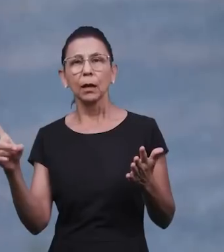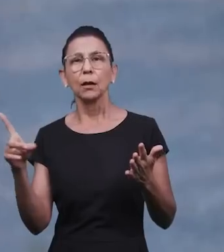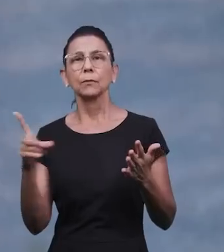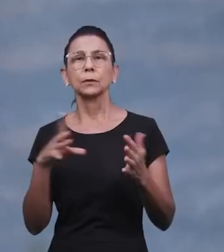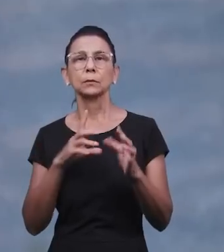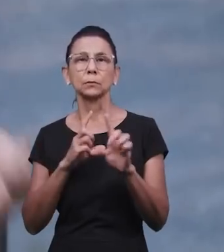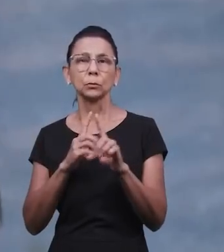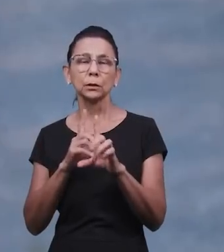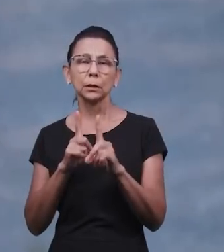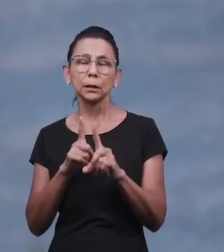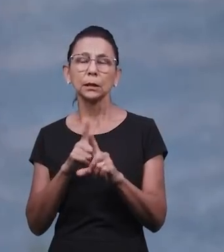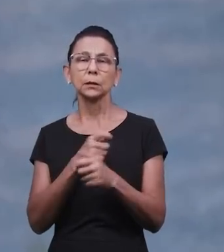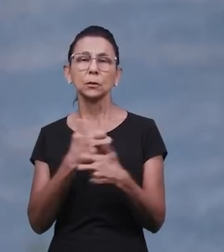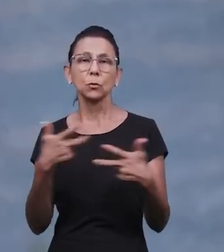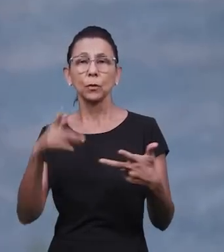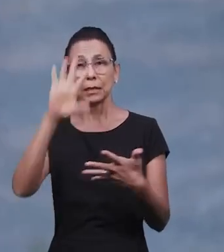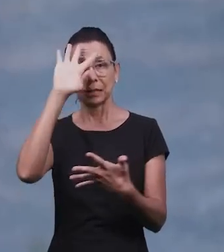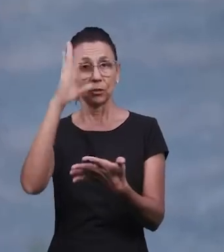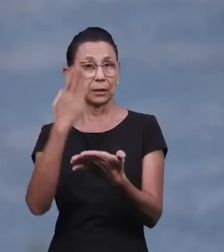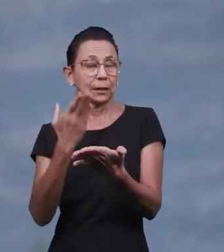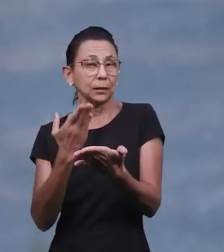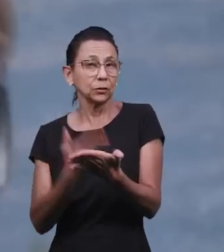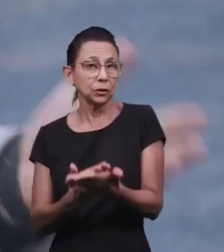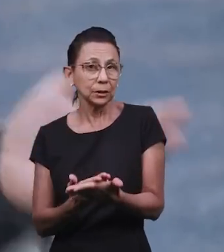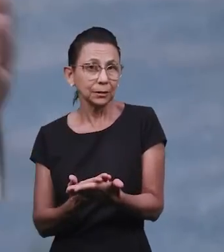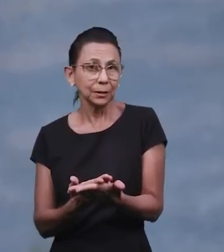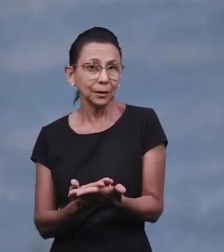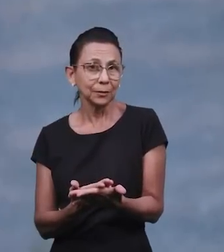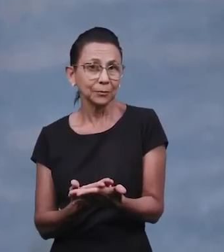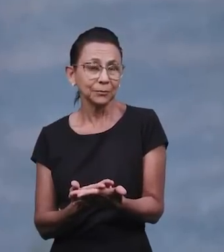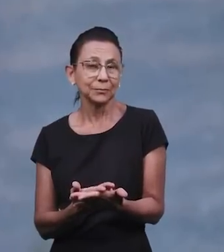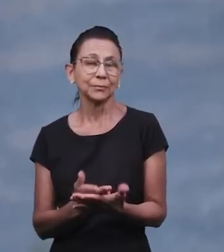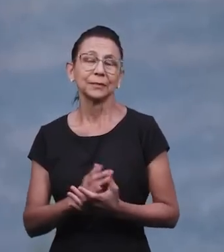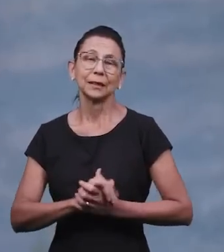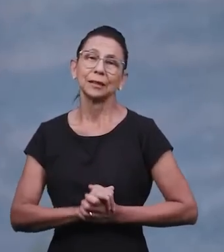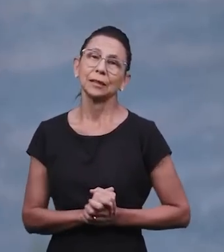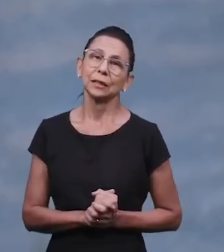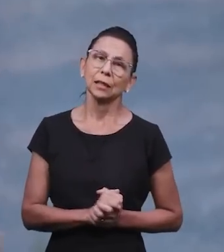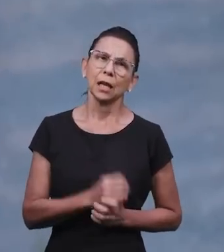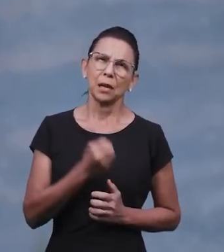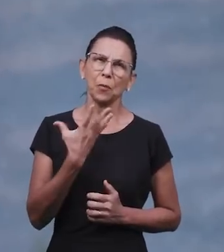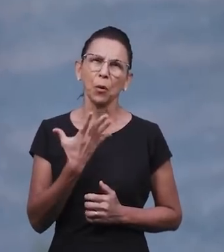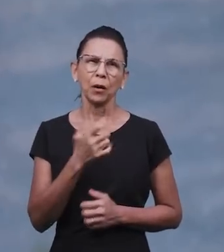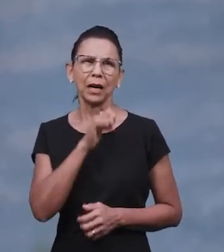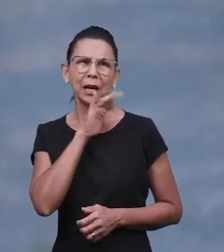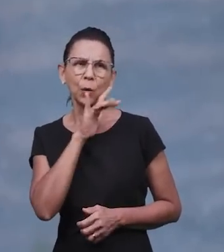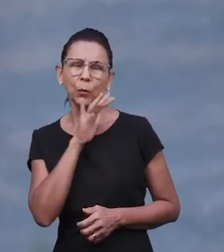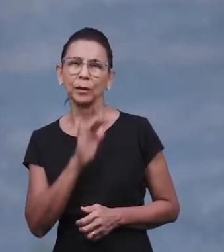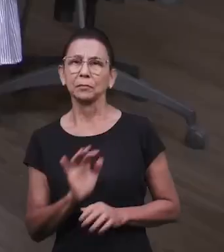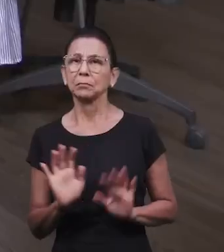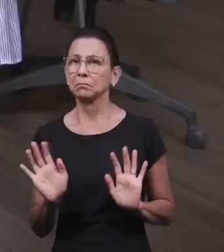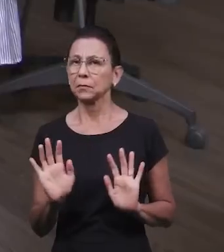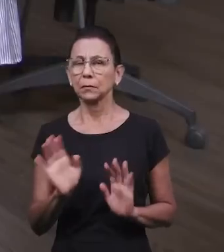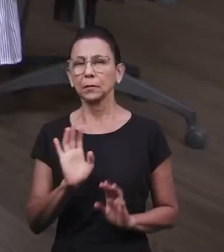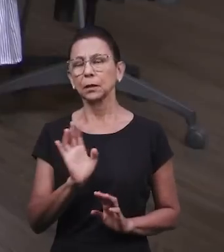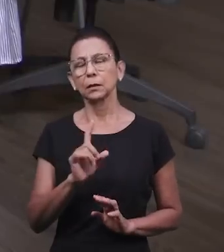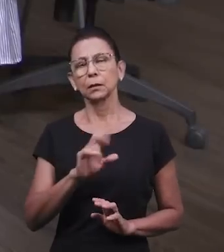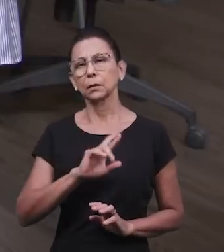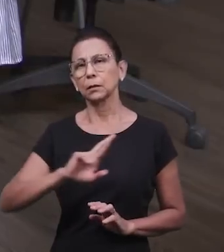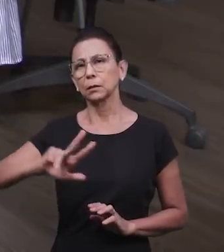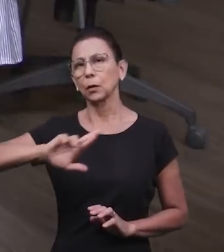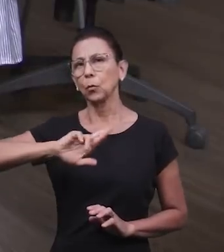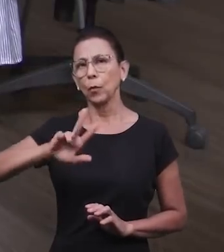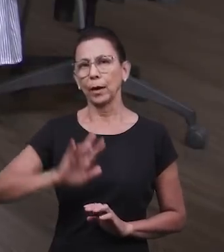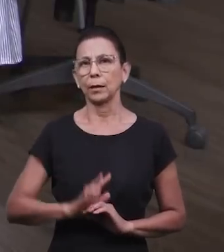porta. Então, as redes sociais, enquanto ferramentas, elas não são boas nem ruins. É o uso delas que a gente tem que analisar.